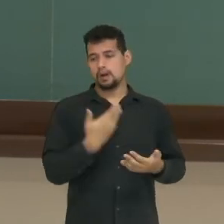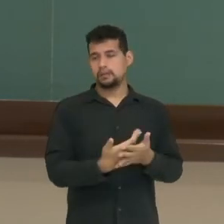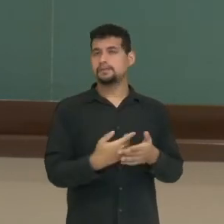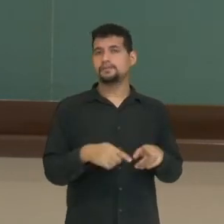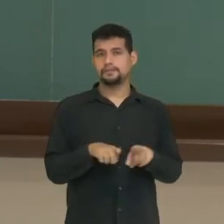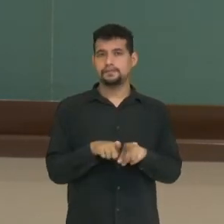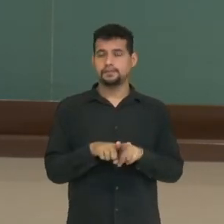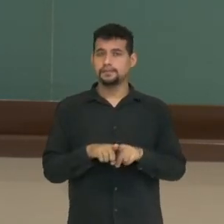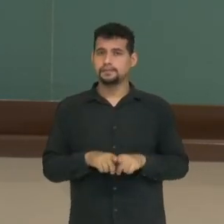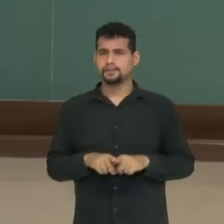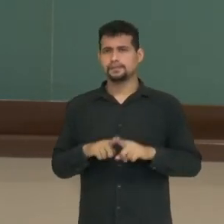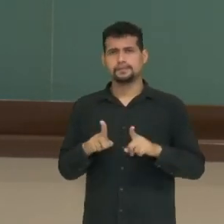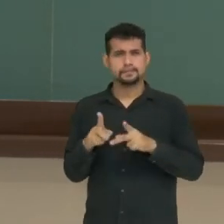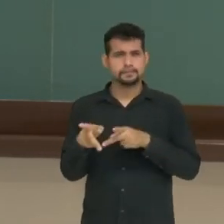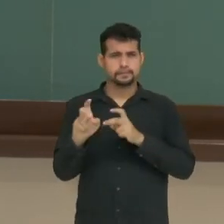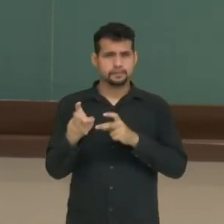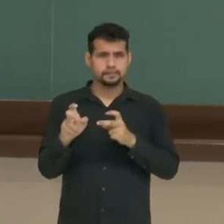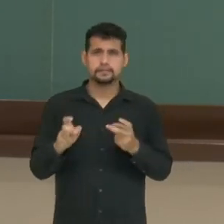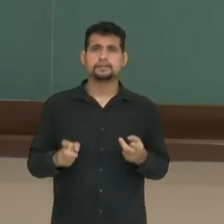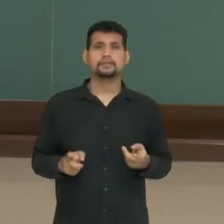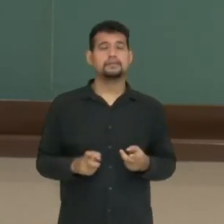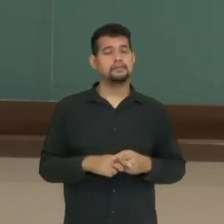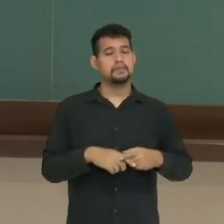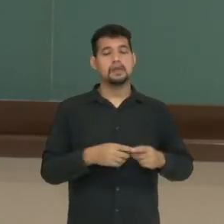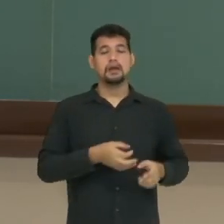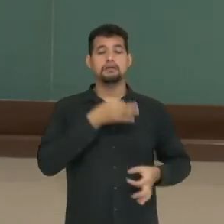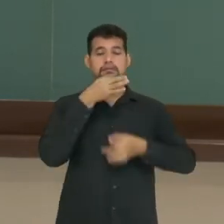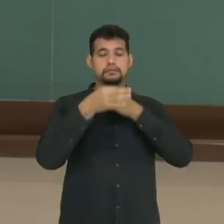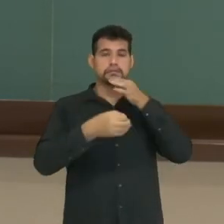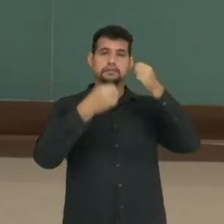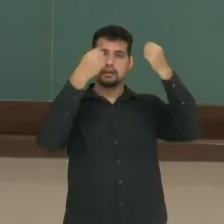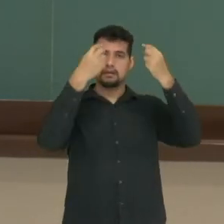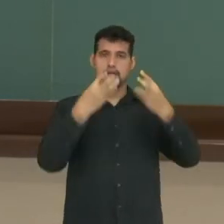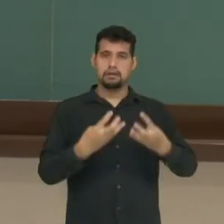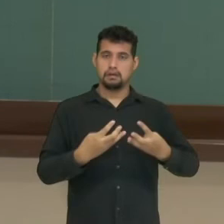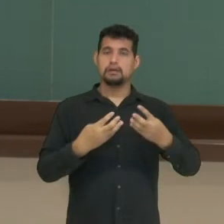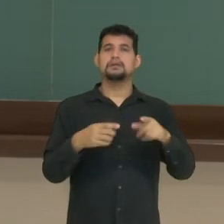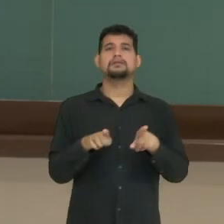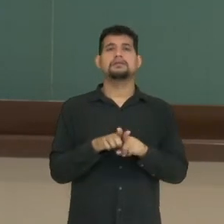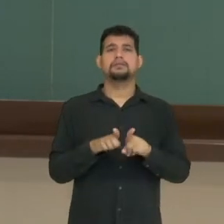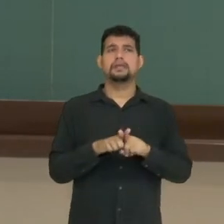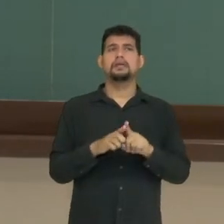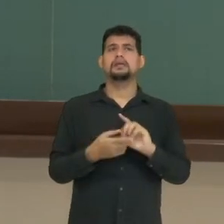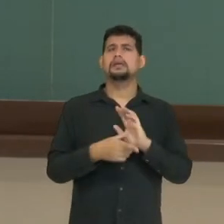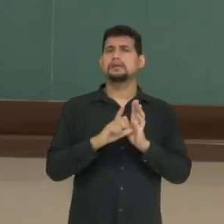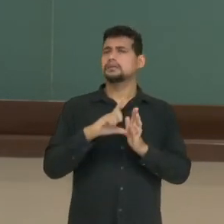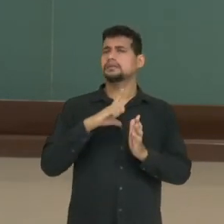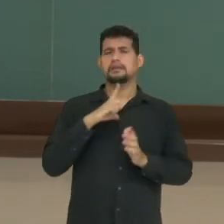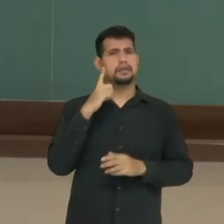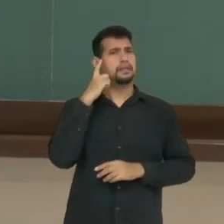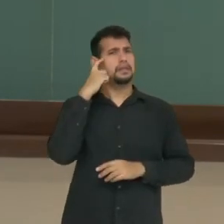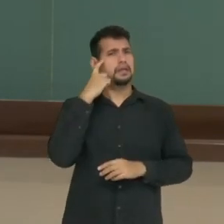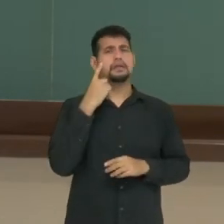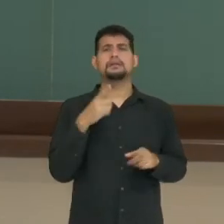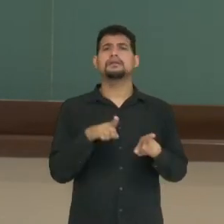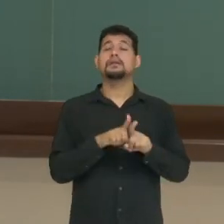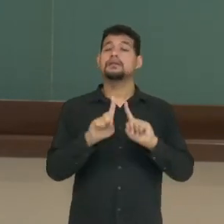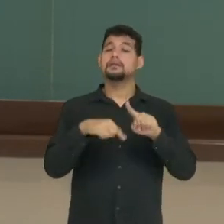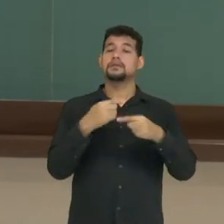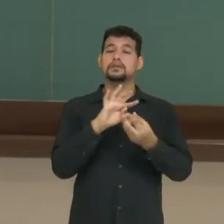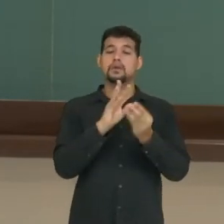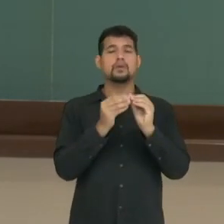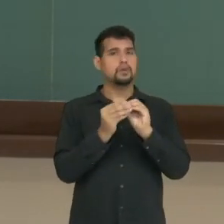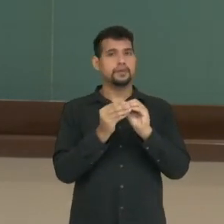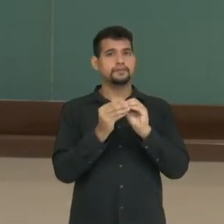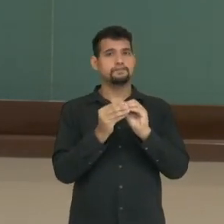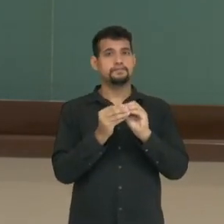sempre. Perceba que ele argumenta, antes ele defendeu aqui a tese, e aí ele conclui.